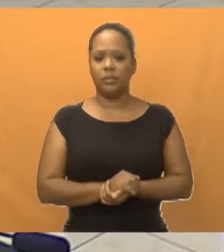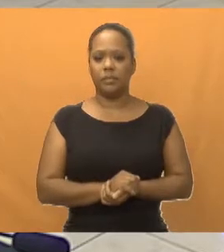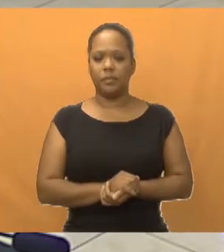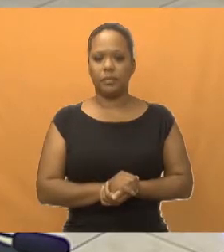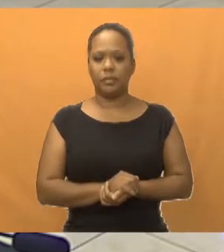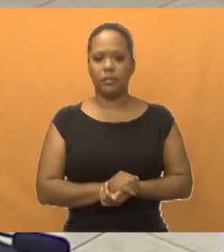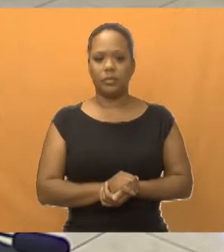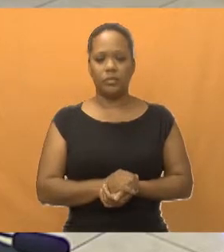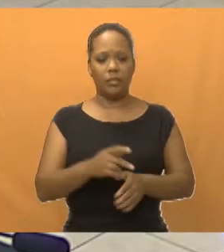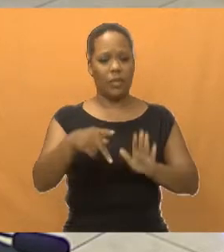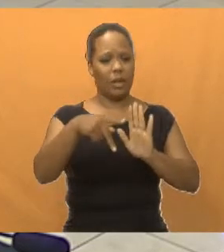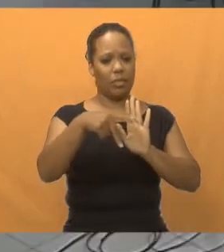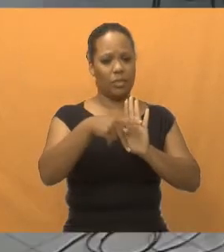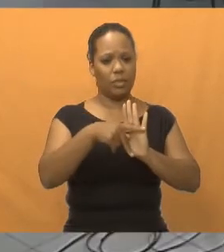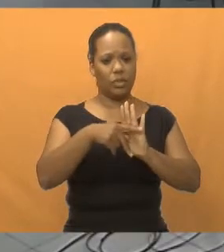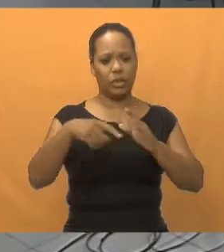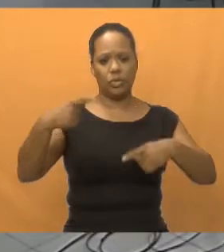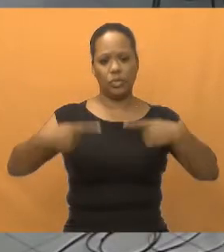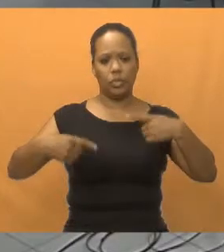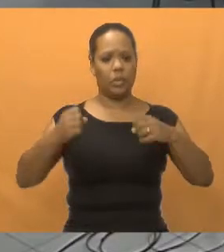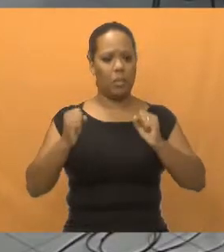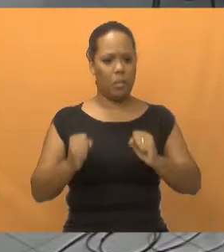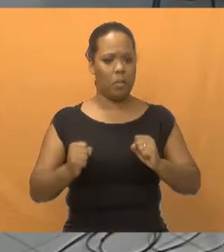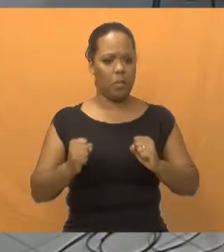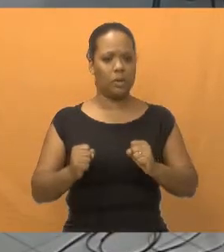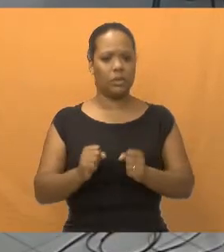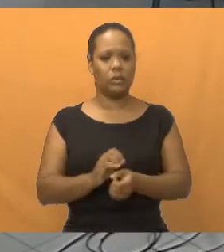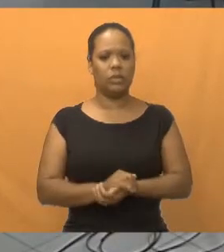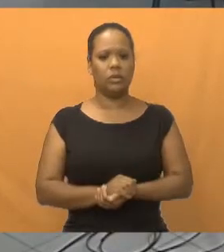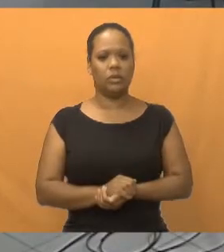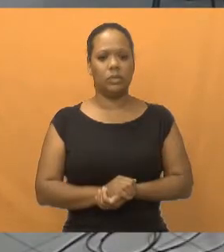O projeto continua em discussão.